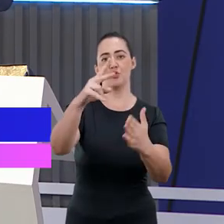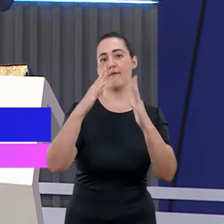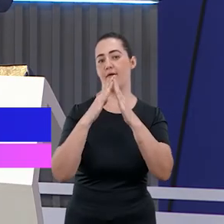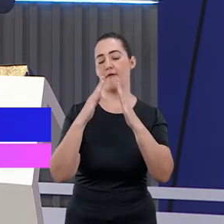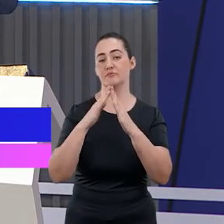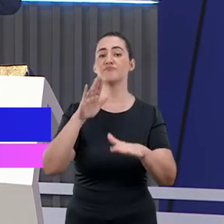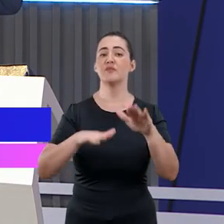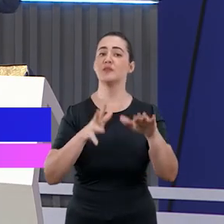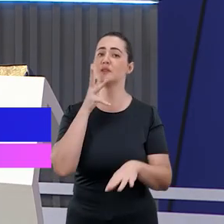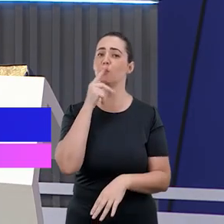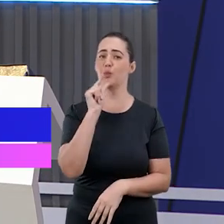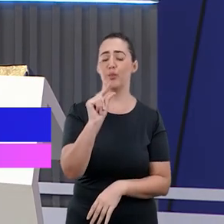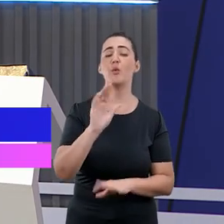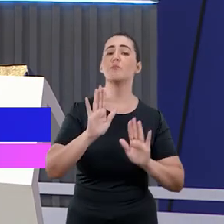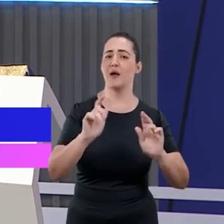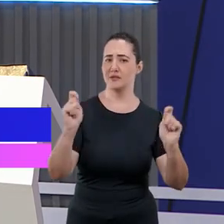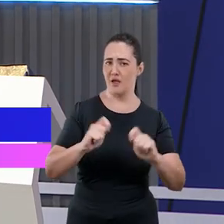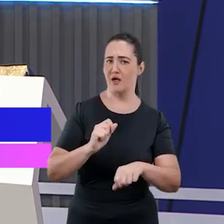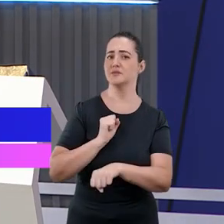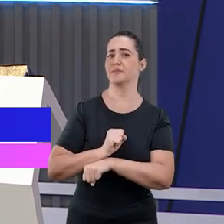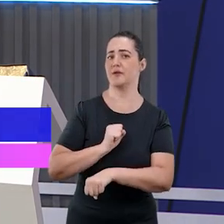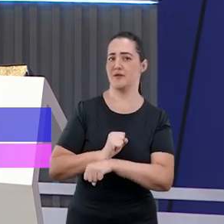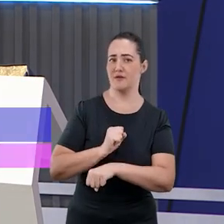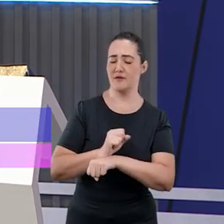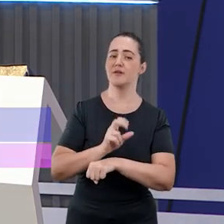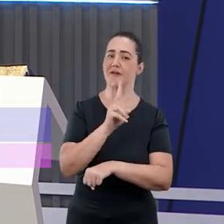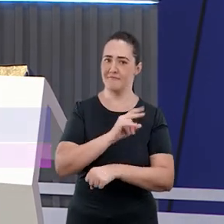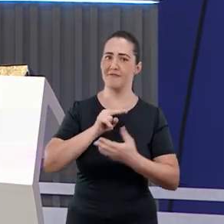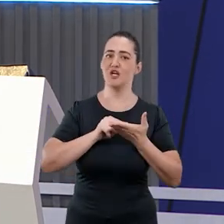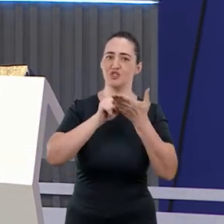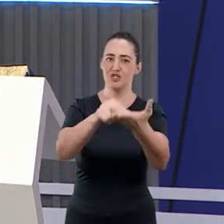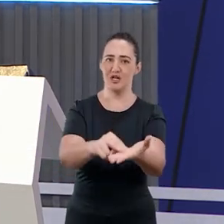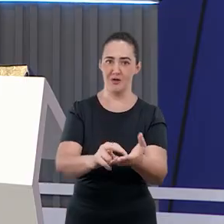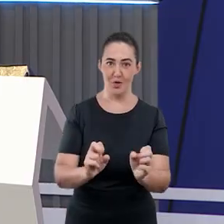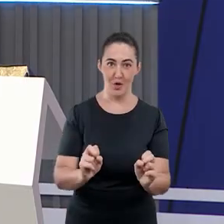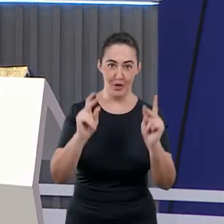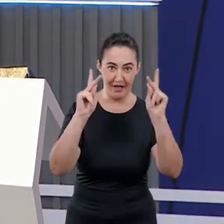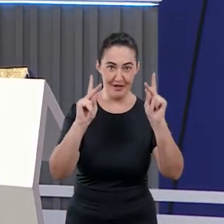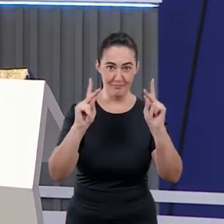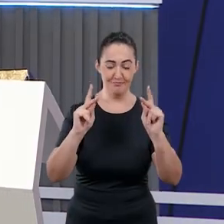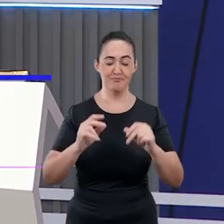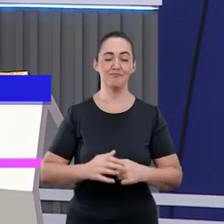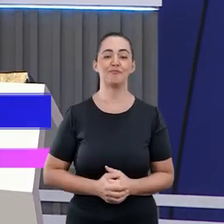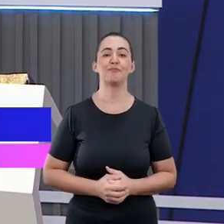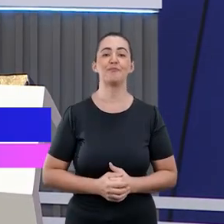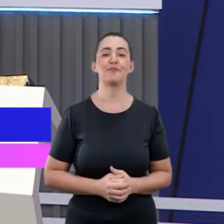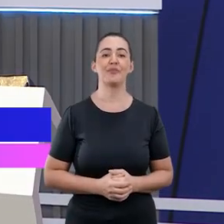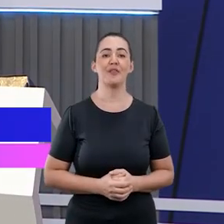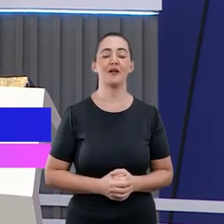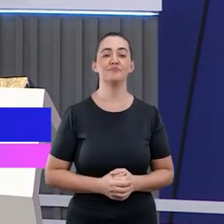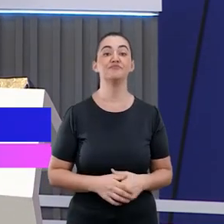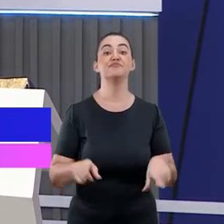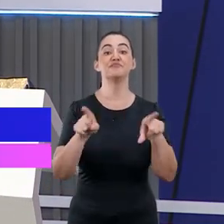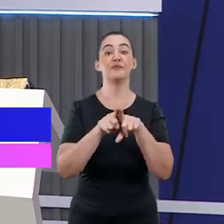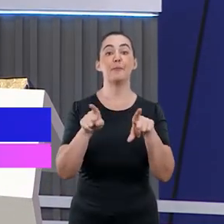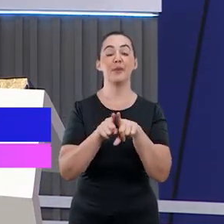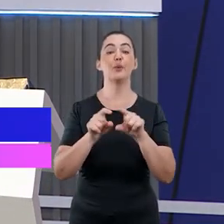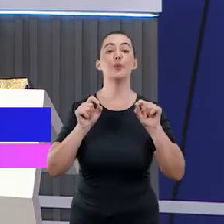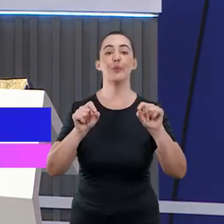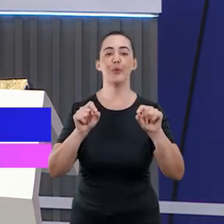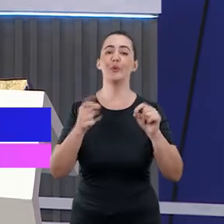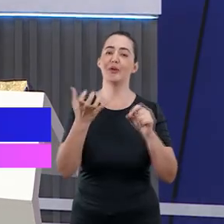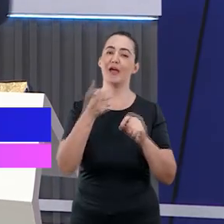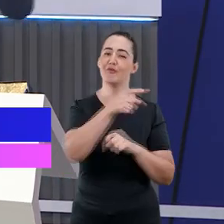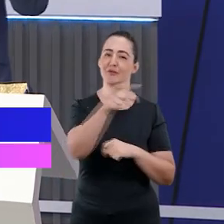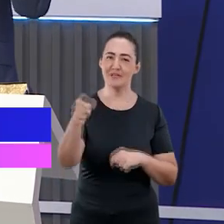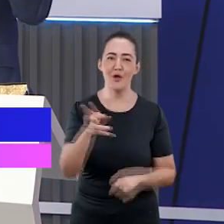nossa escola bíblica? Que bom, parabéns. Se não faz, lembre-se de fazer agora mesmo. Eu quero também te convidar, se